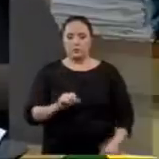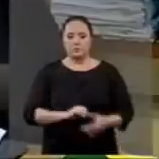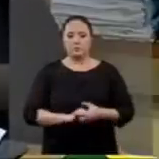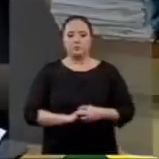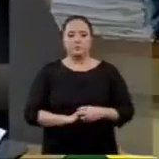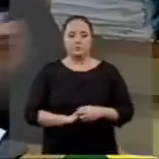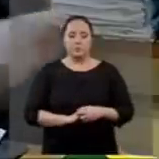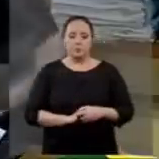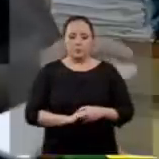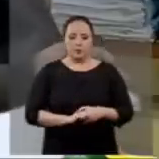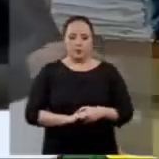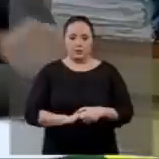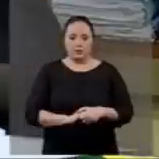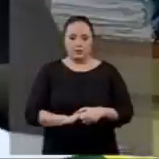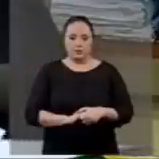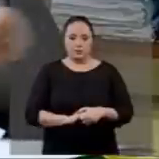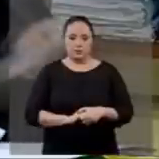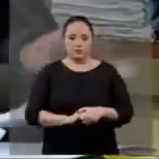Considerando